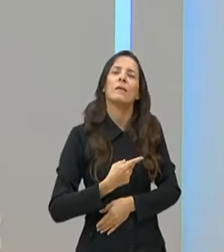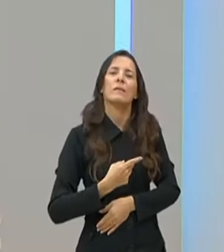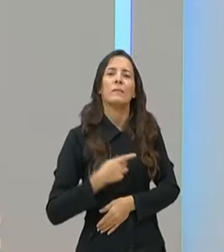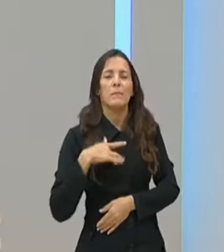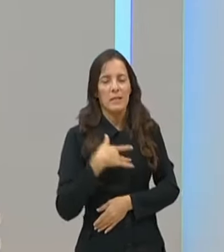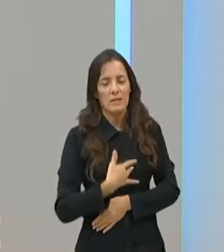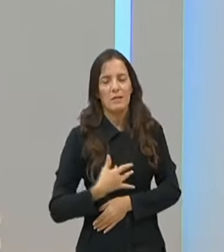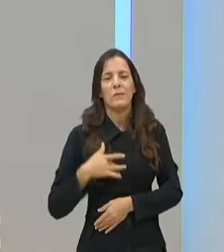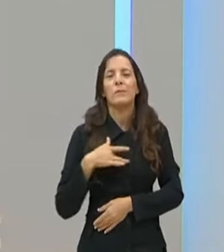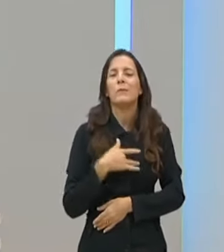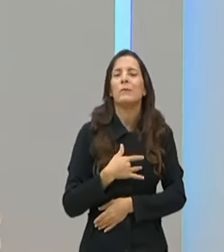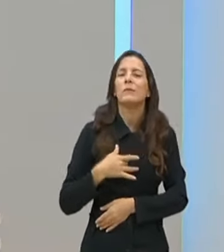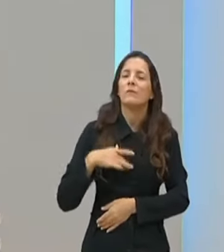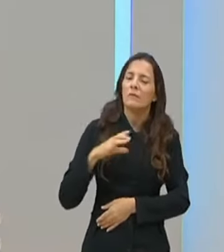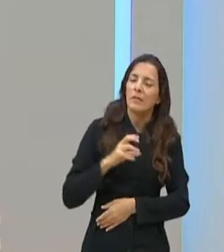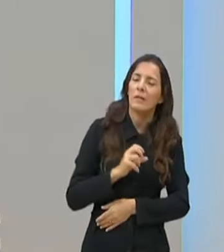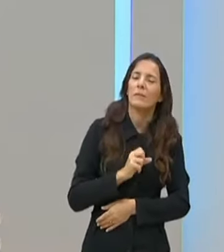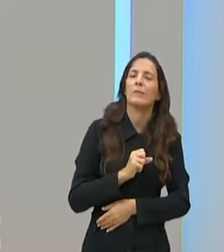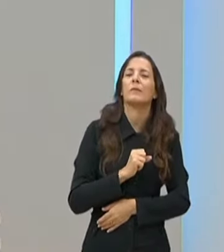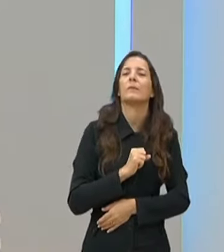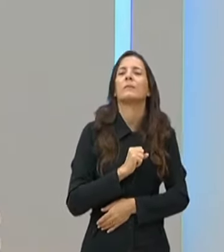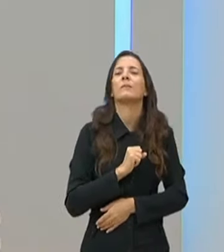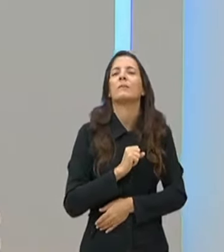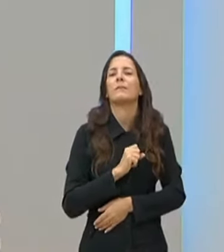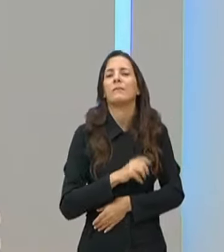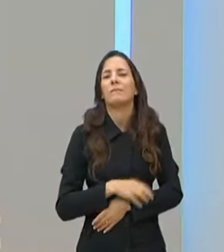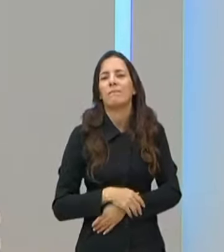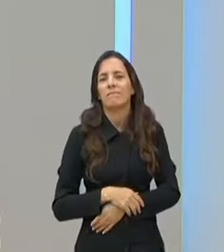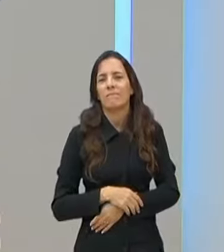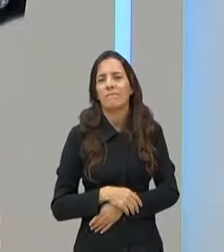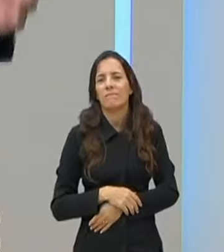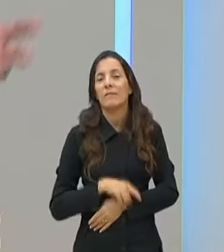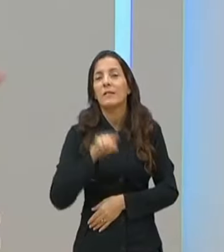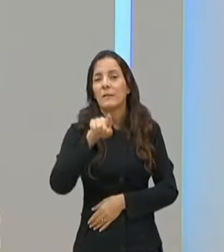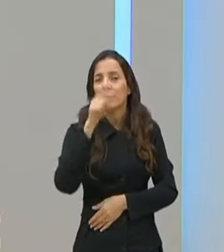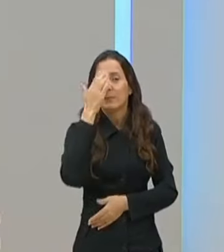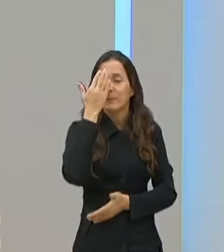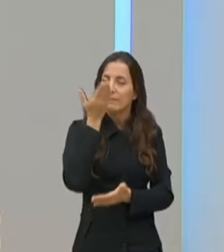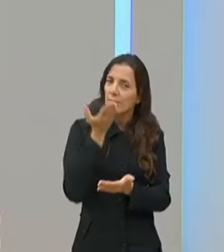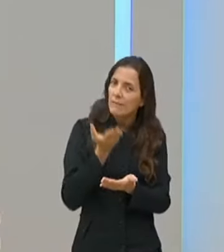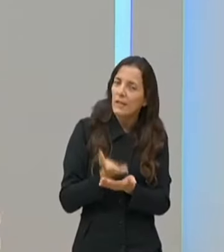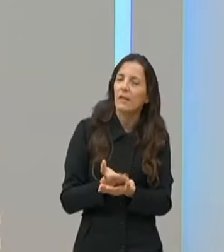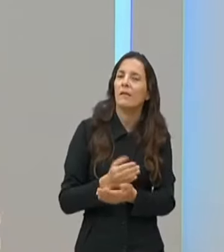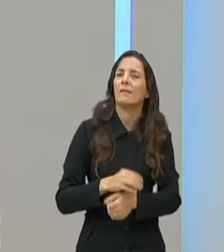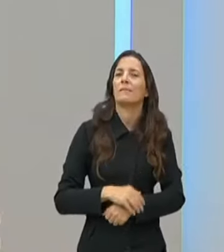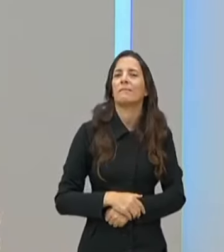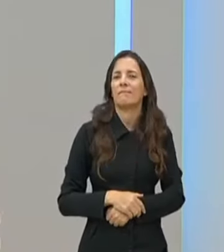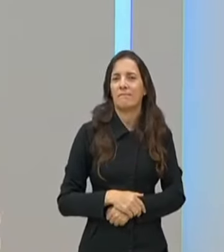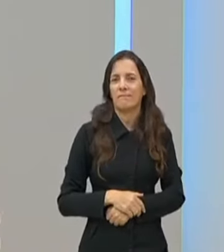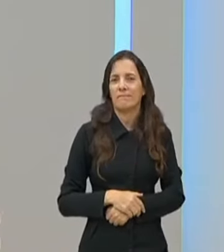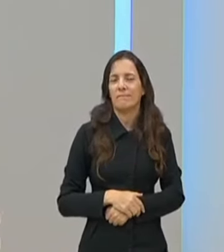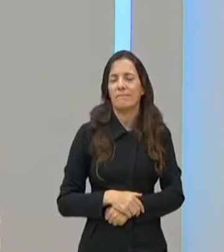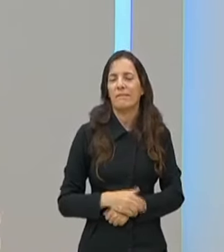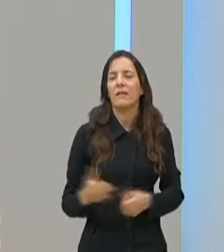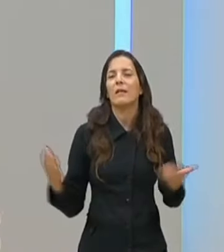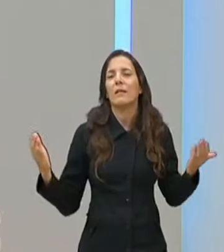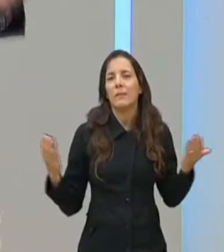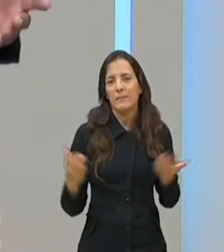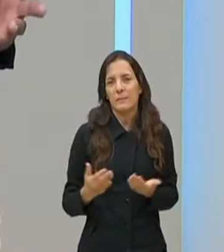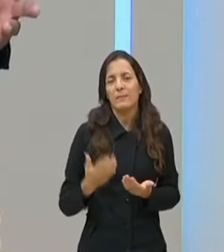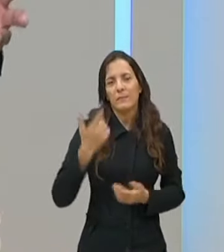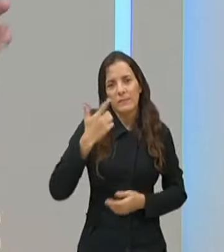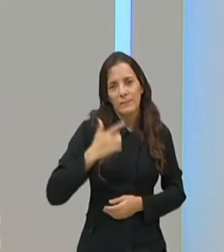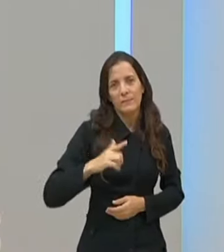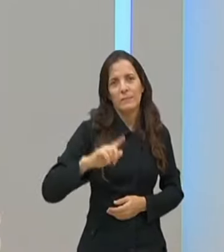Deus. Se você pode, dobre os seus joelhos, assim como os pastores e os demais irmãos que aqui estão, já estão de